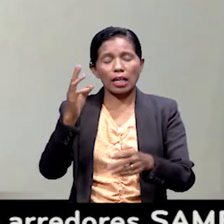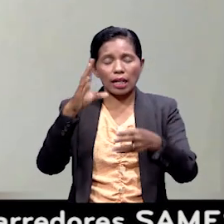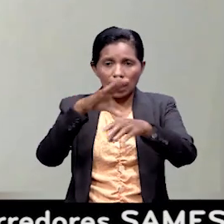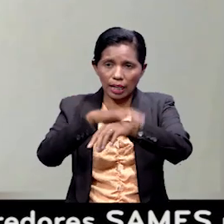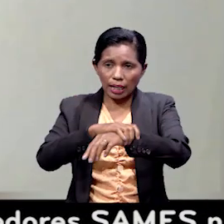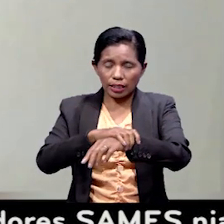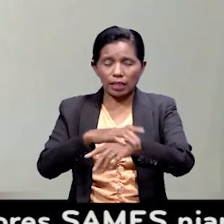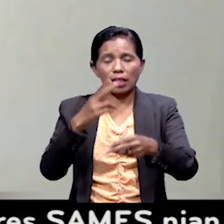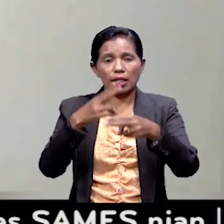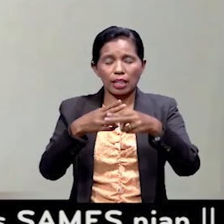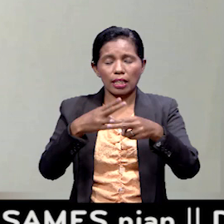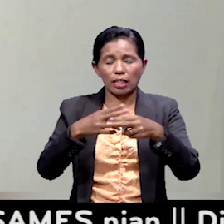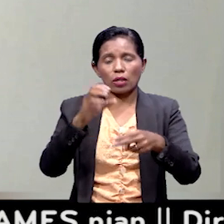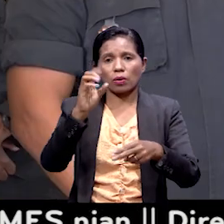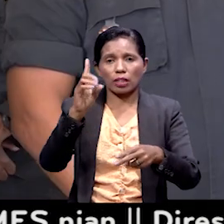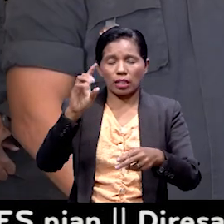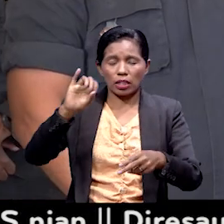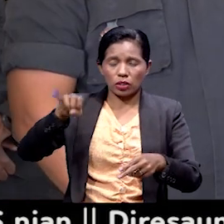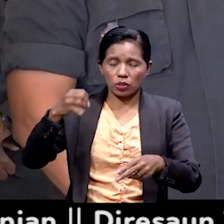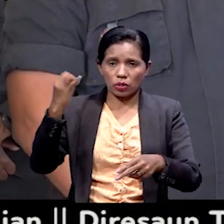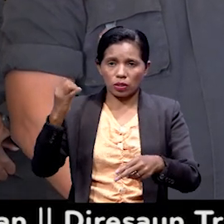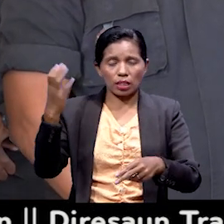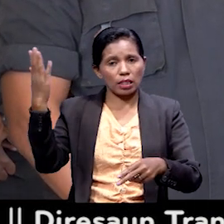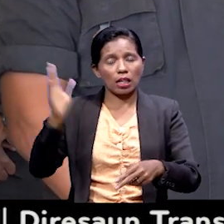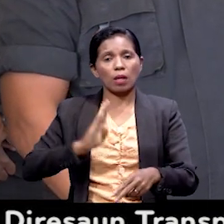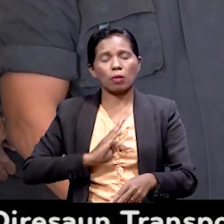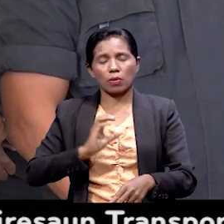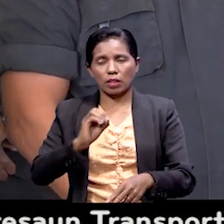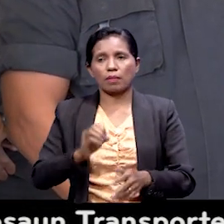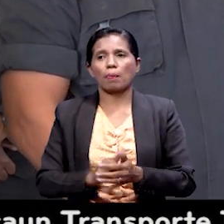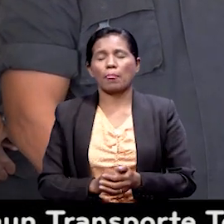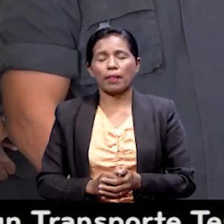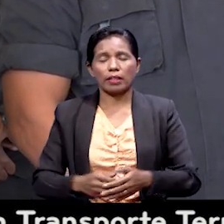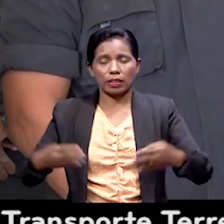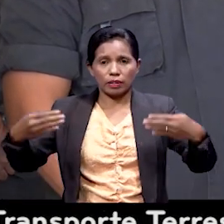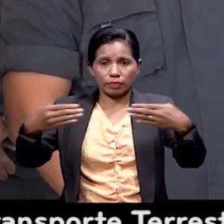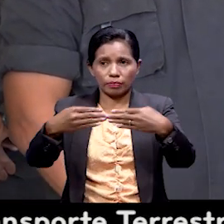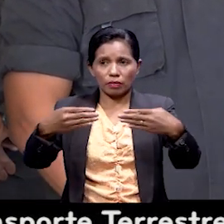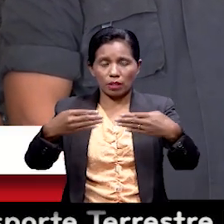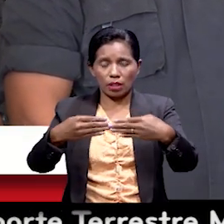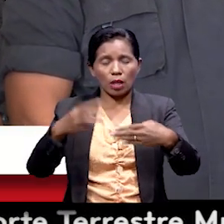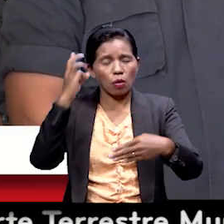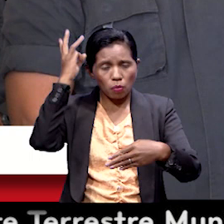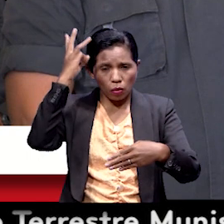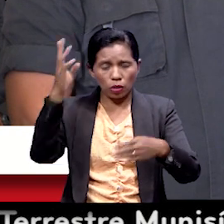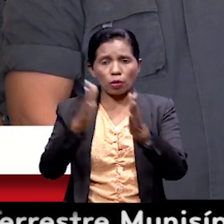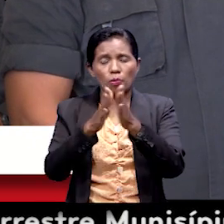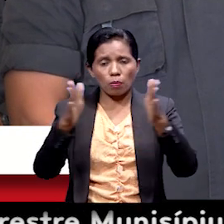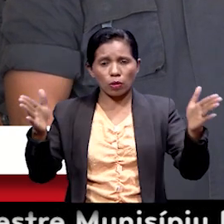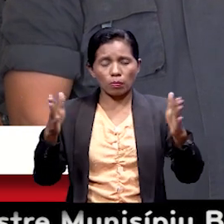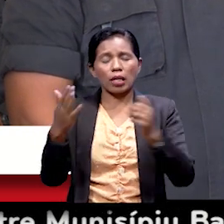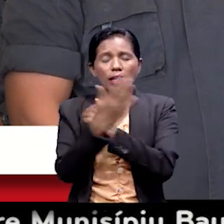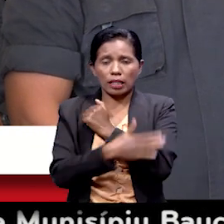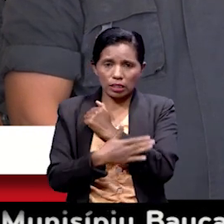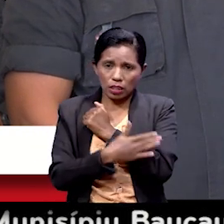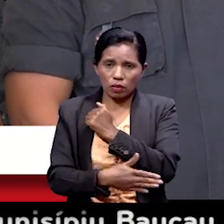a Arezil Dapil Bobonarum. Fronteira terrestres né preocupação bot vai estar no são. Tamo